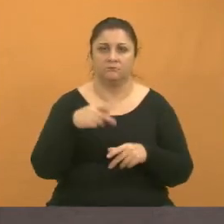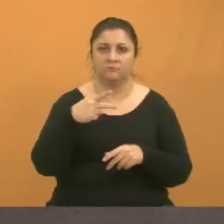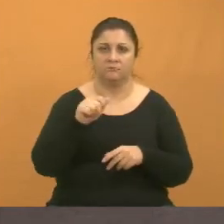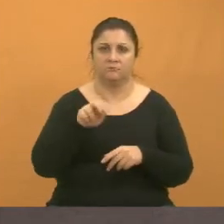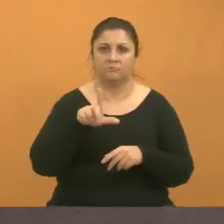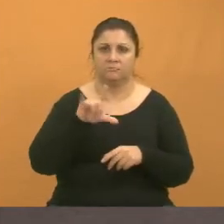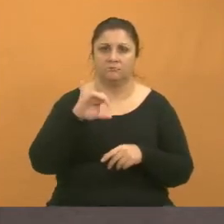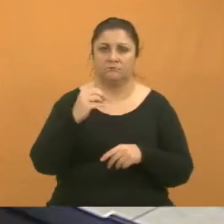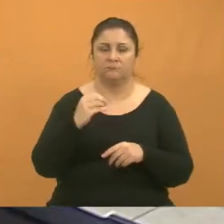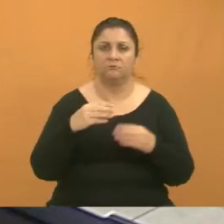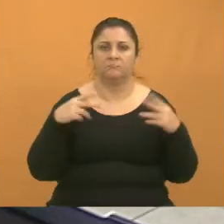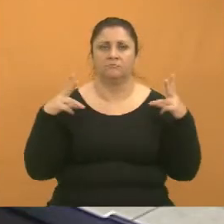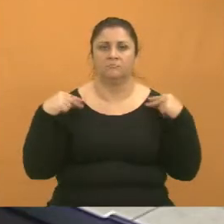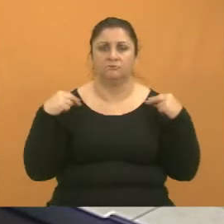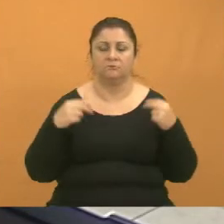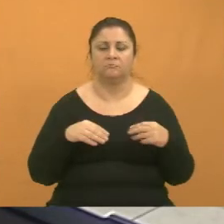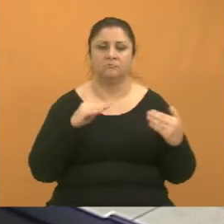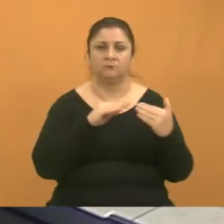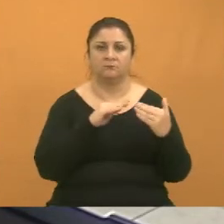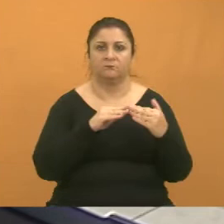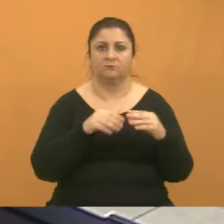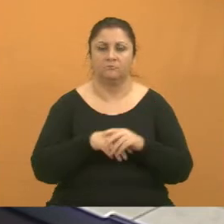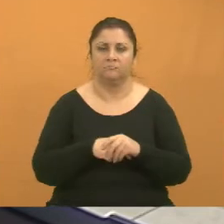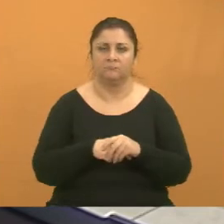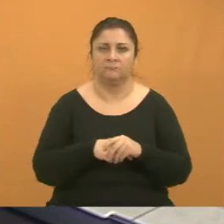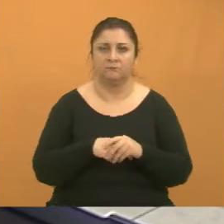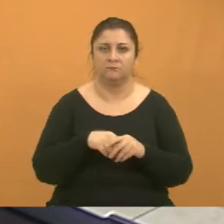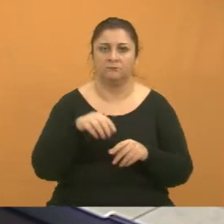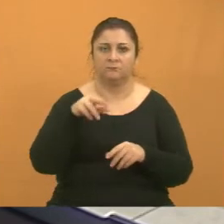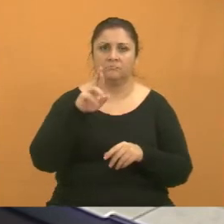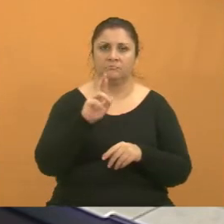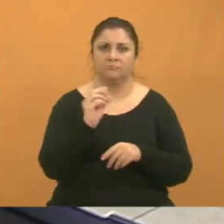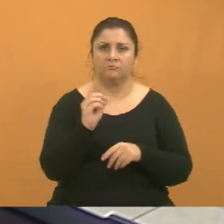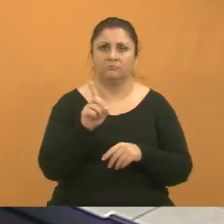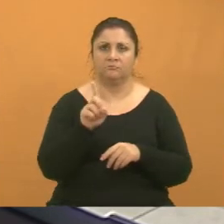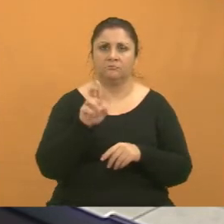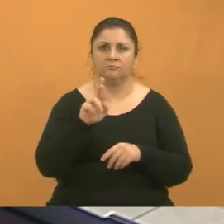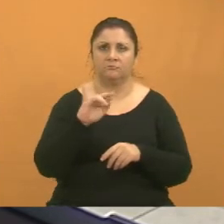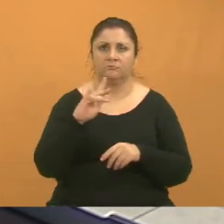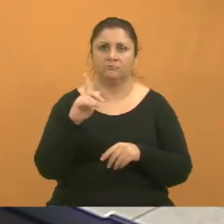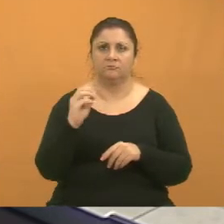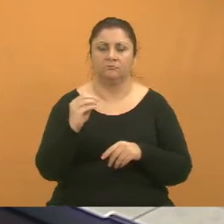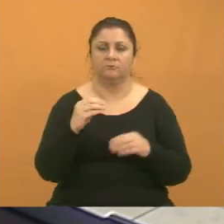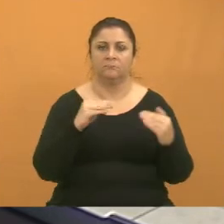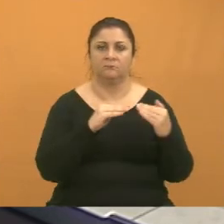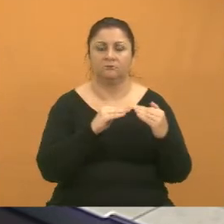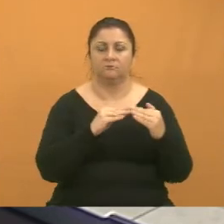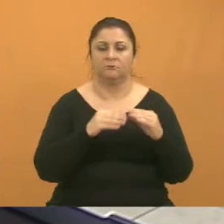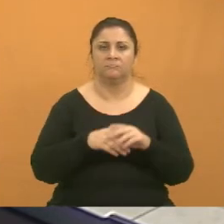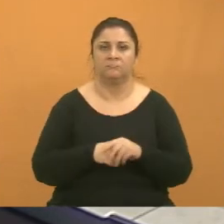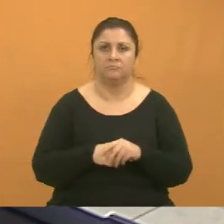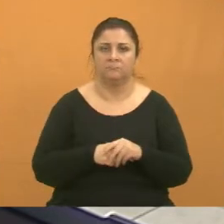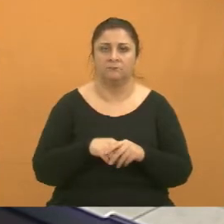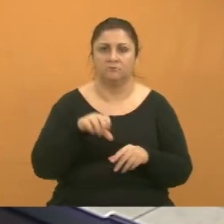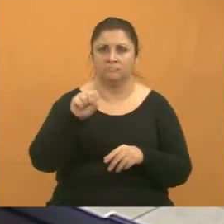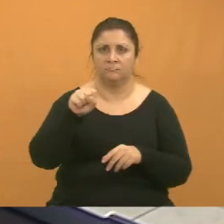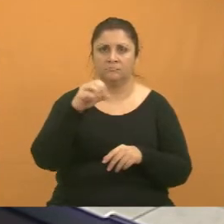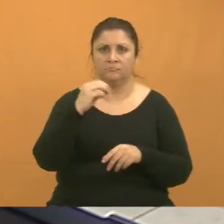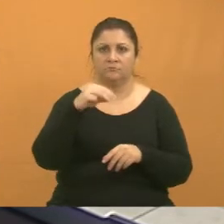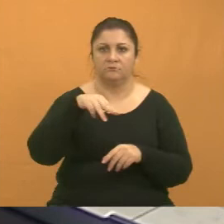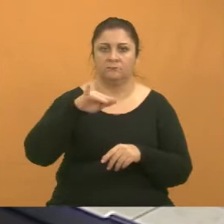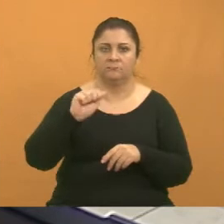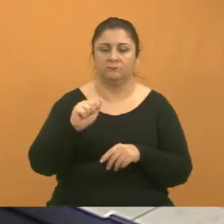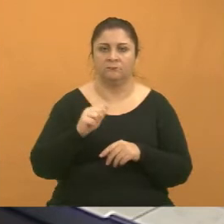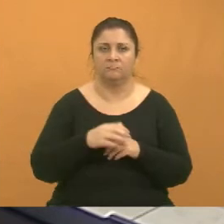Paulinho dos Condutores? Favorável. Como vota o vereador Dr. Rodrigo Salomão? Favorável. Como vota a vereadora Sônia Patas